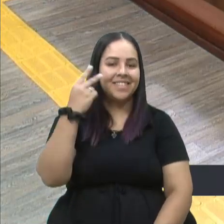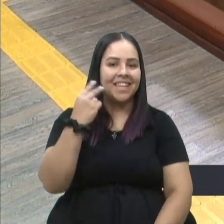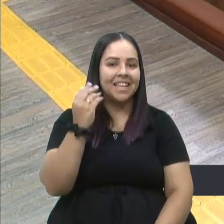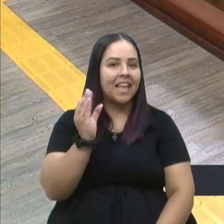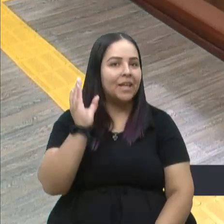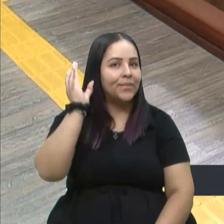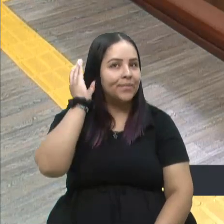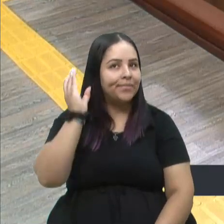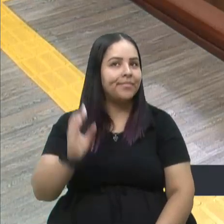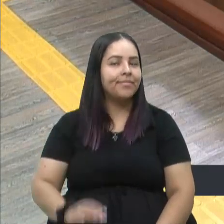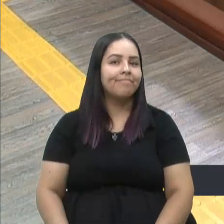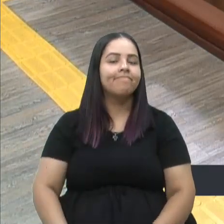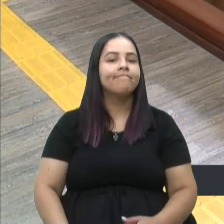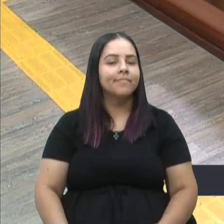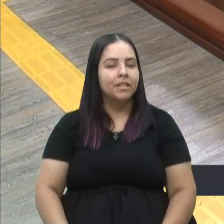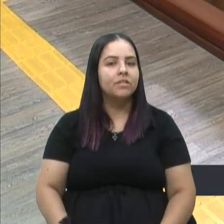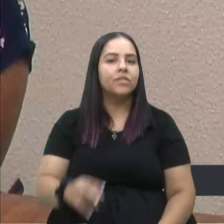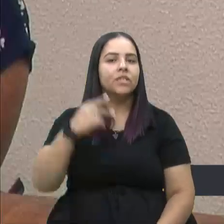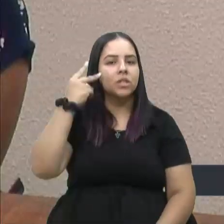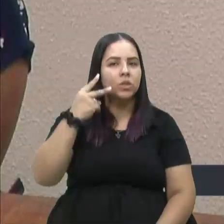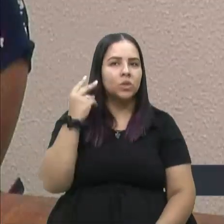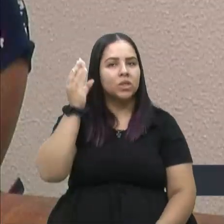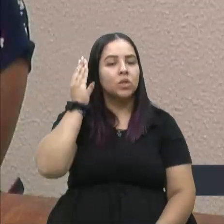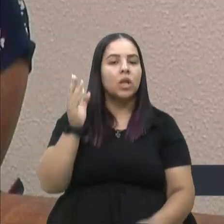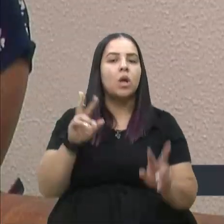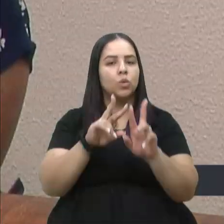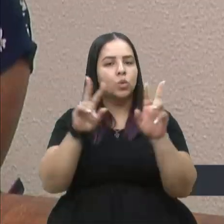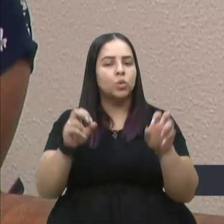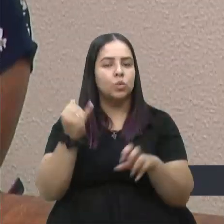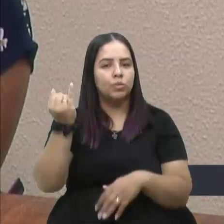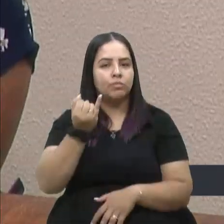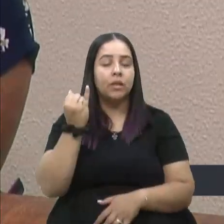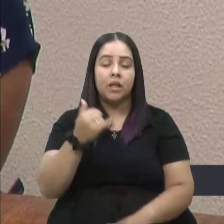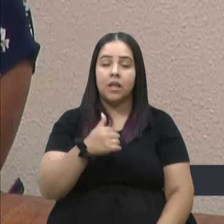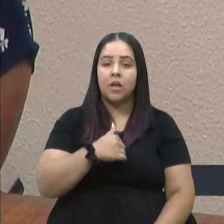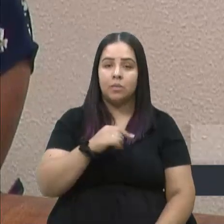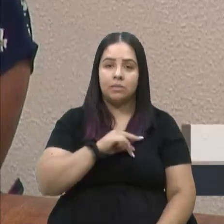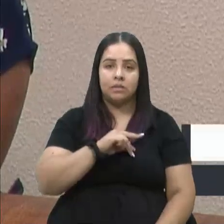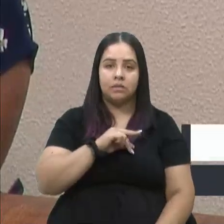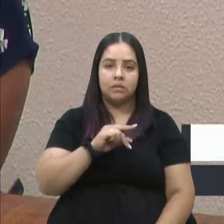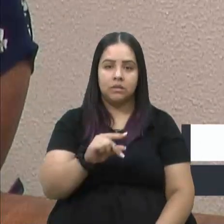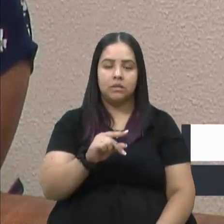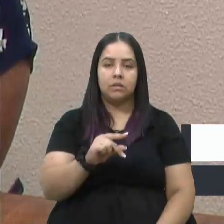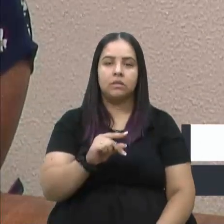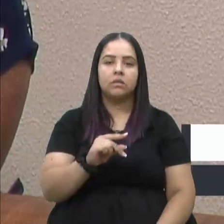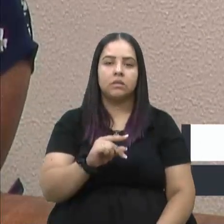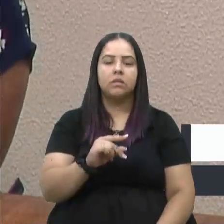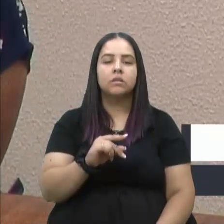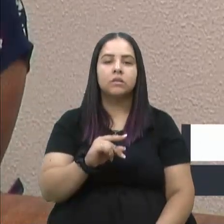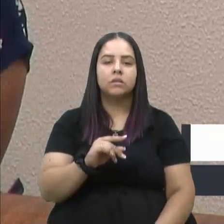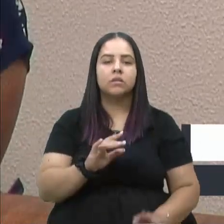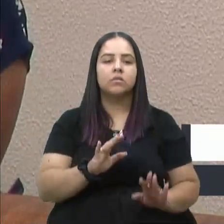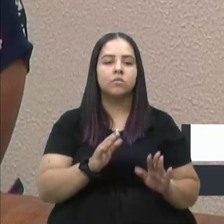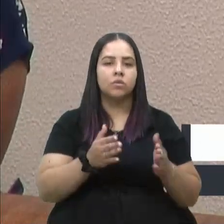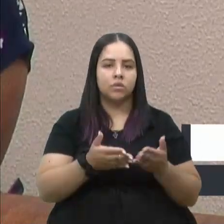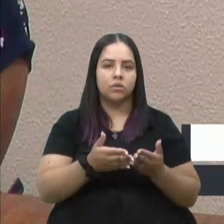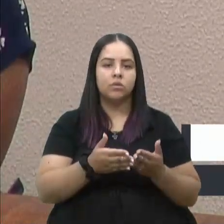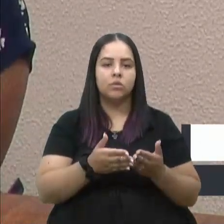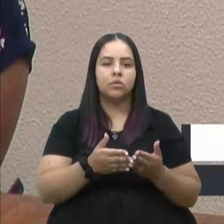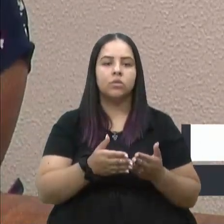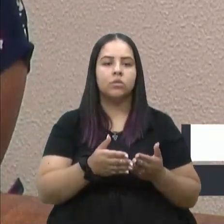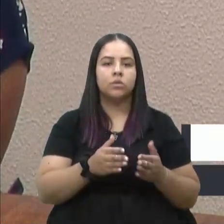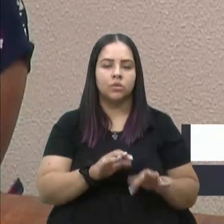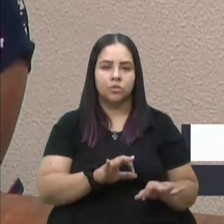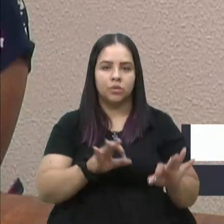Cadori. Vereador Cadori, o senhor trouxe um tema muito importante. Eu, como presidente da frente, né, de